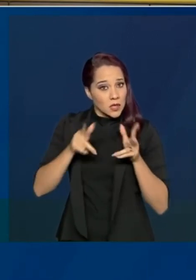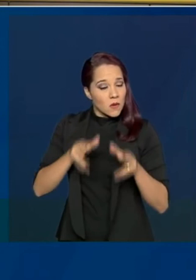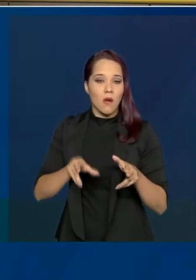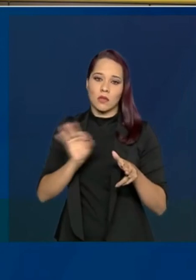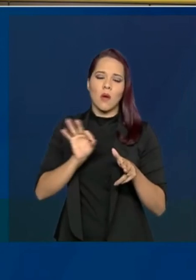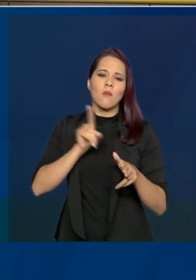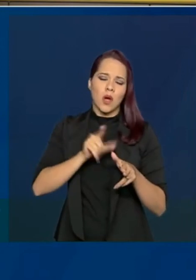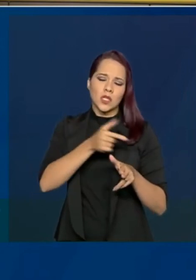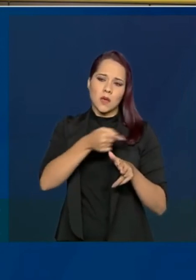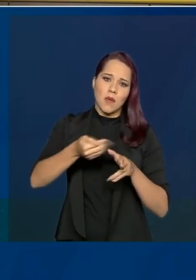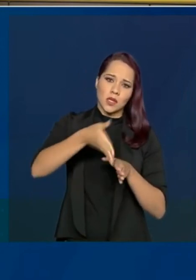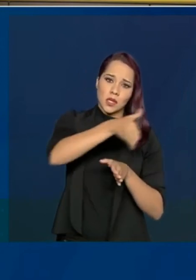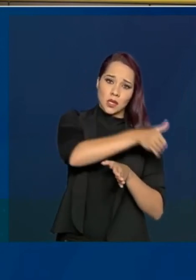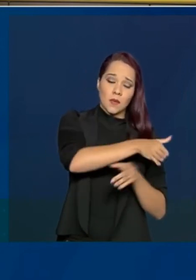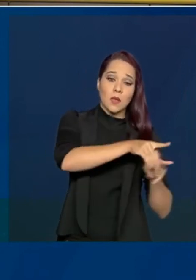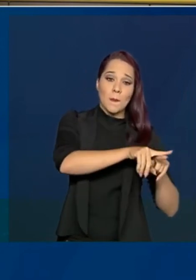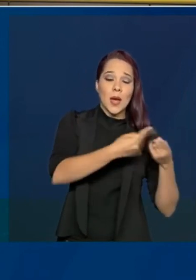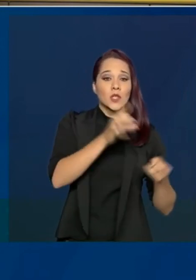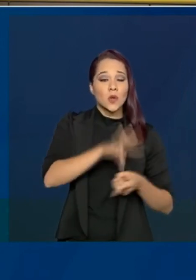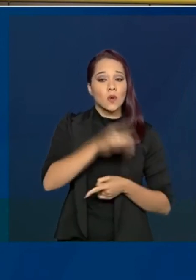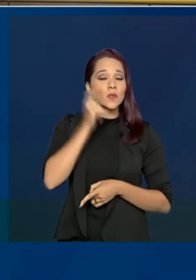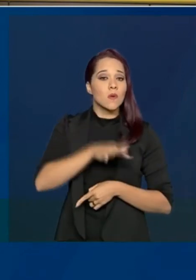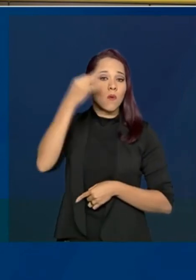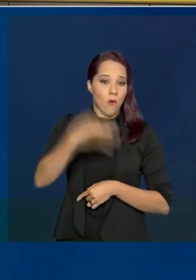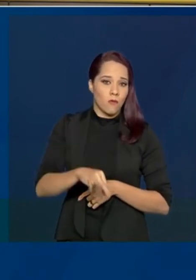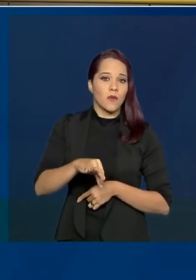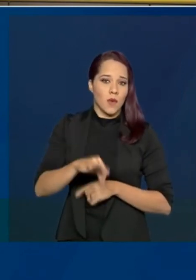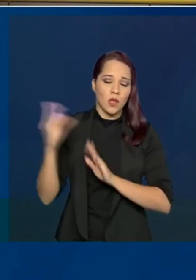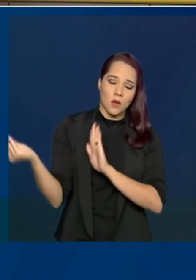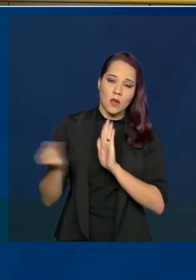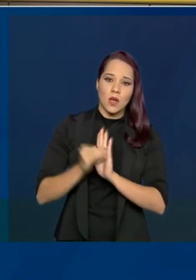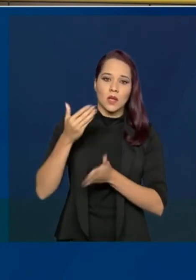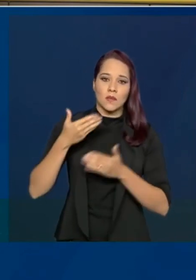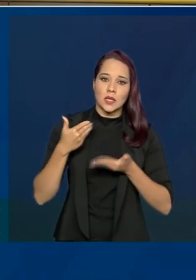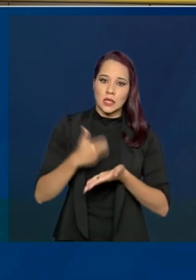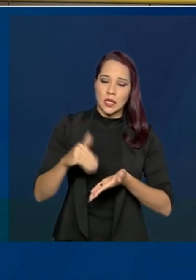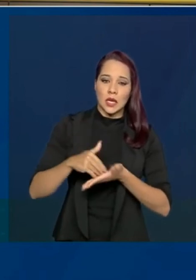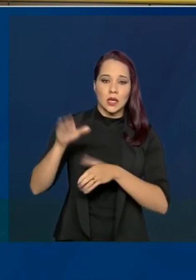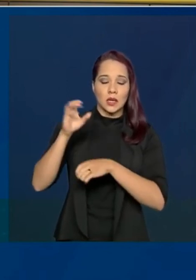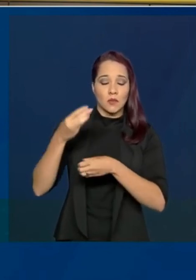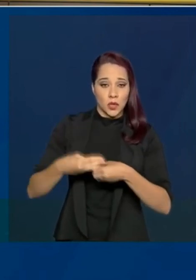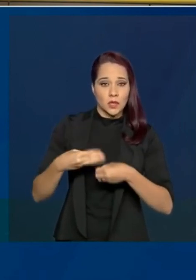pode ter ocorrido em semanas anteriores, mas foram confirmados e registrados pelas secretarias